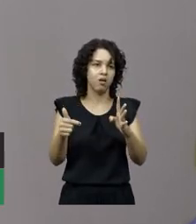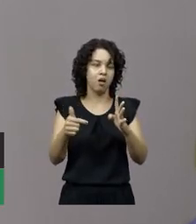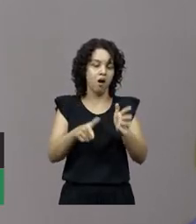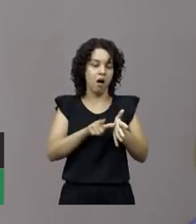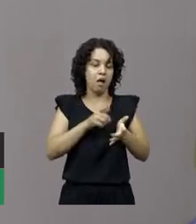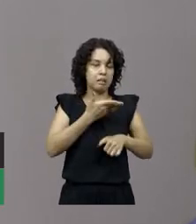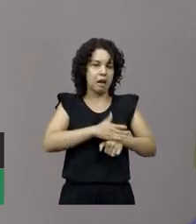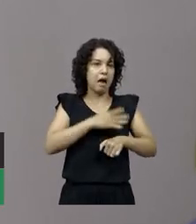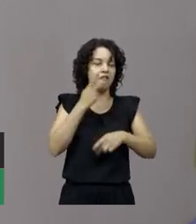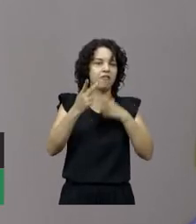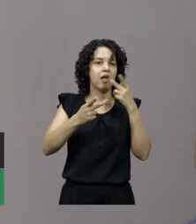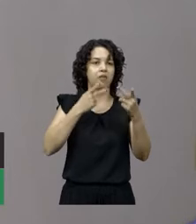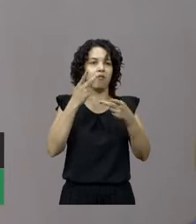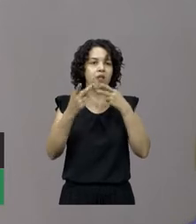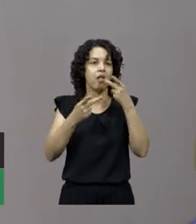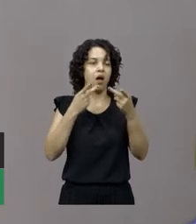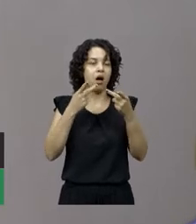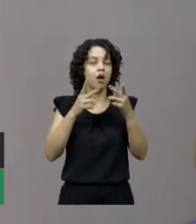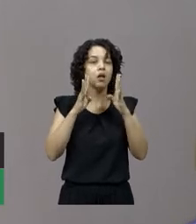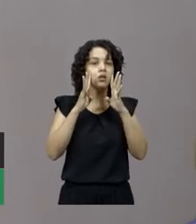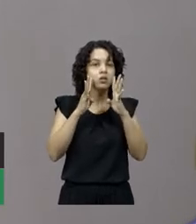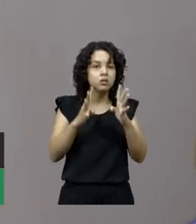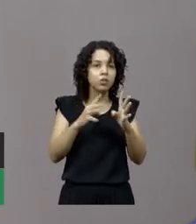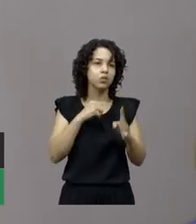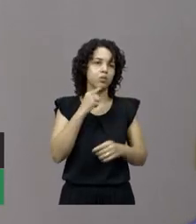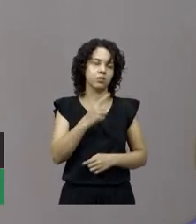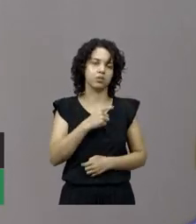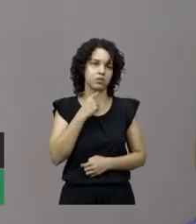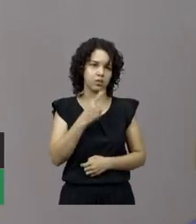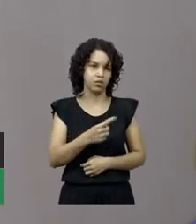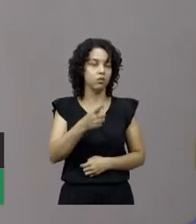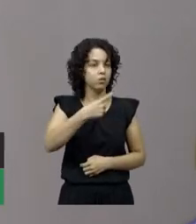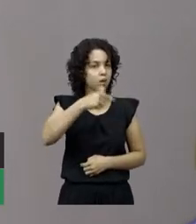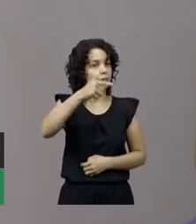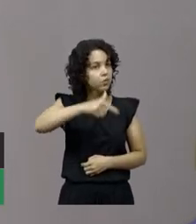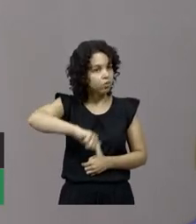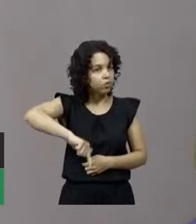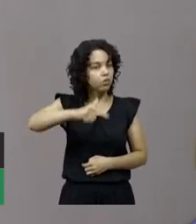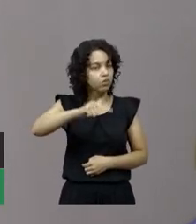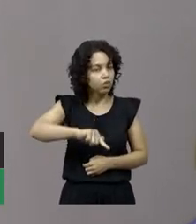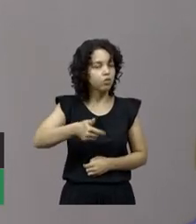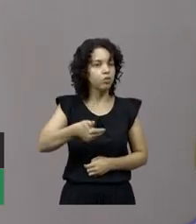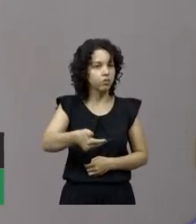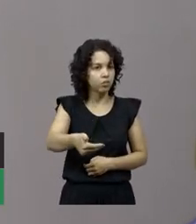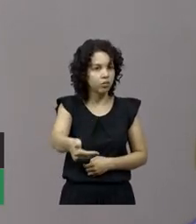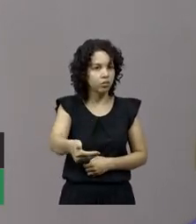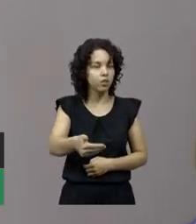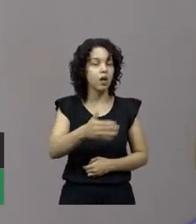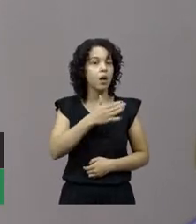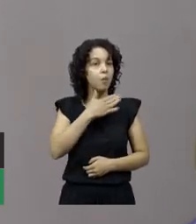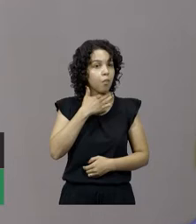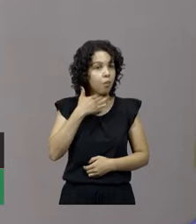muito acostumado a ouvir. E nós vamos repetir aqui,